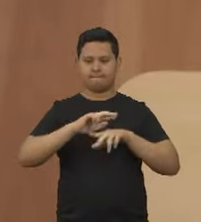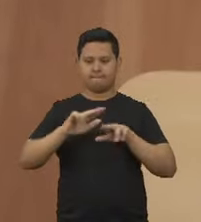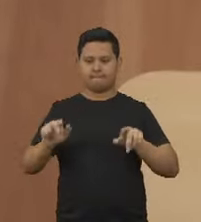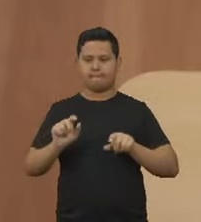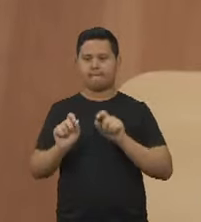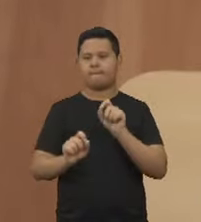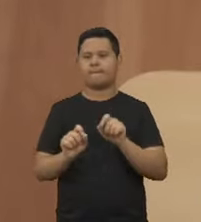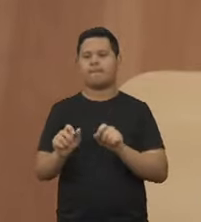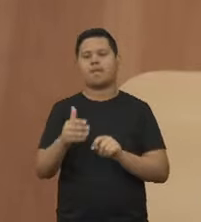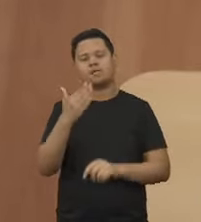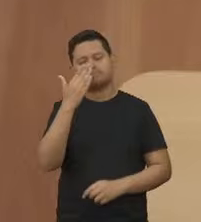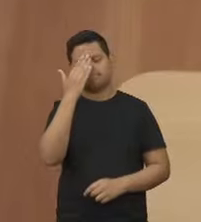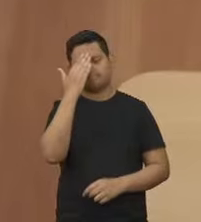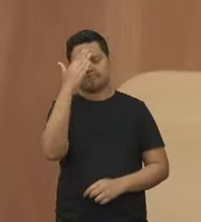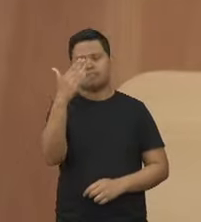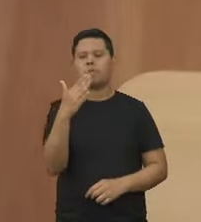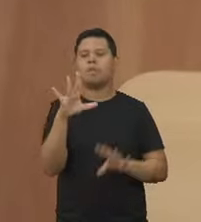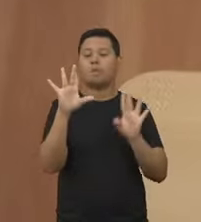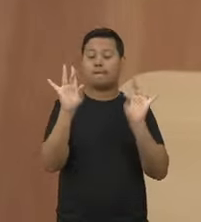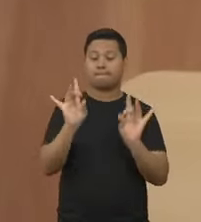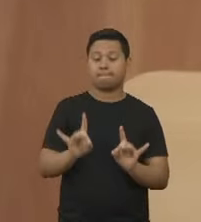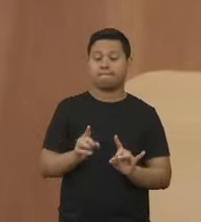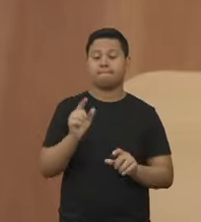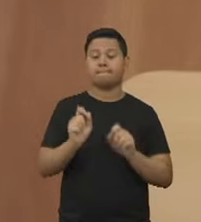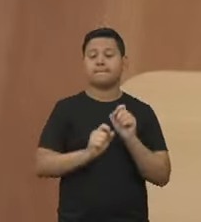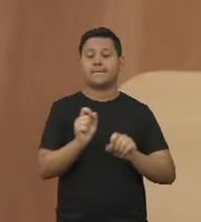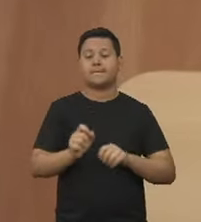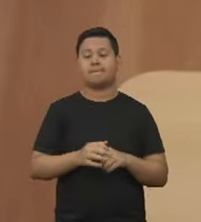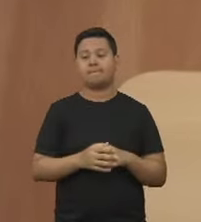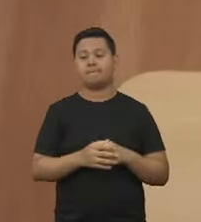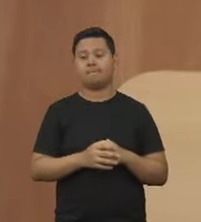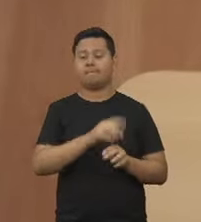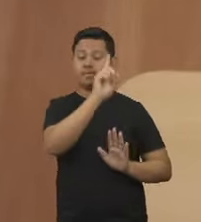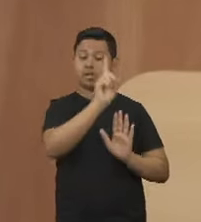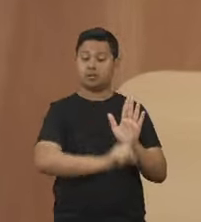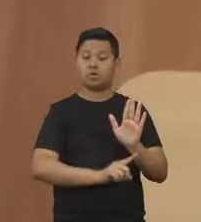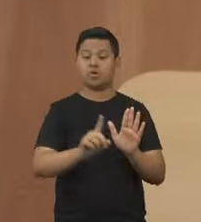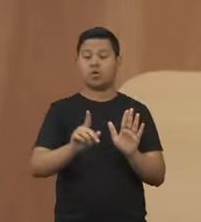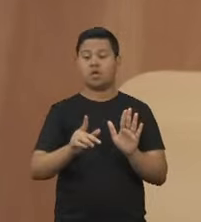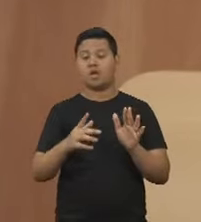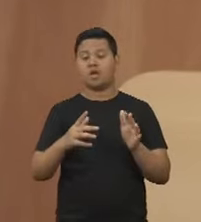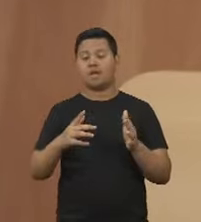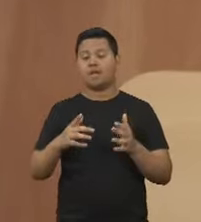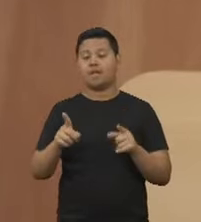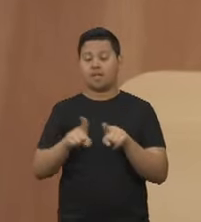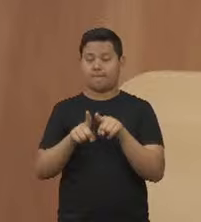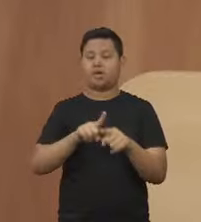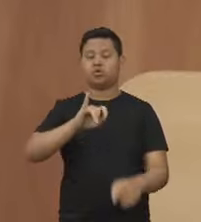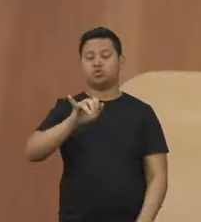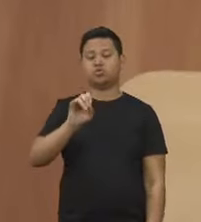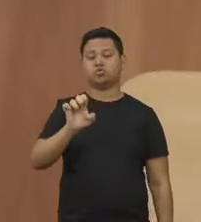maneira muito carinhosa e especial a diretora animal, a Joelma,